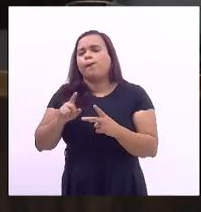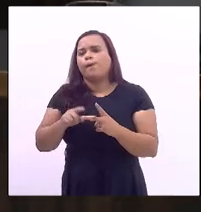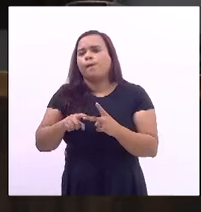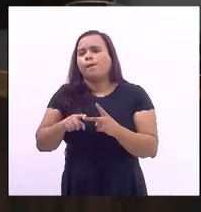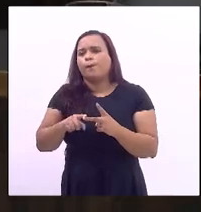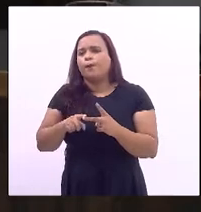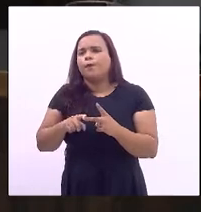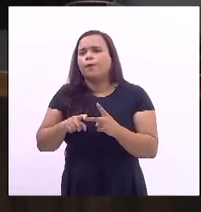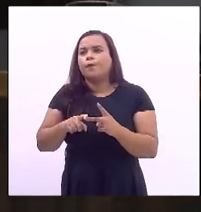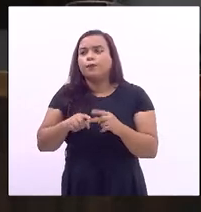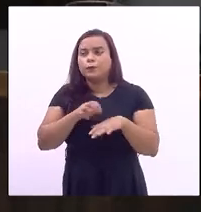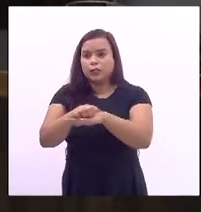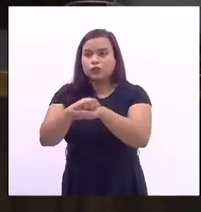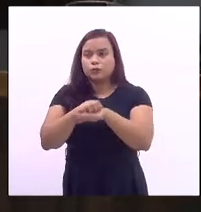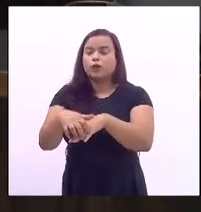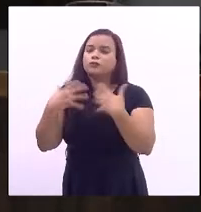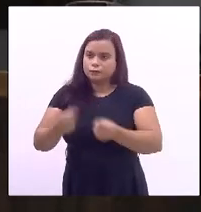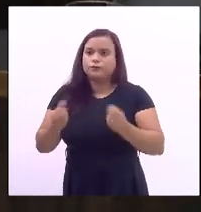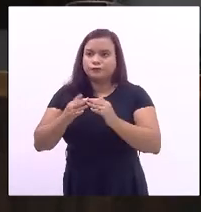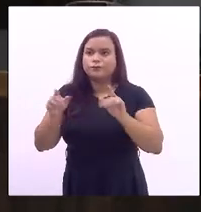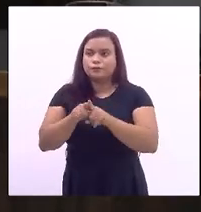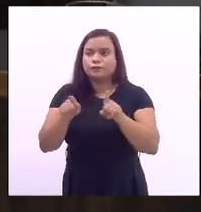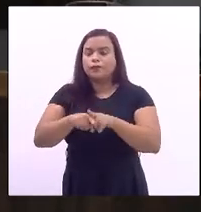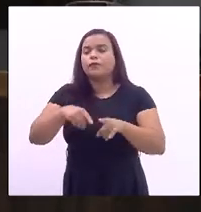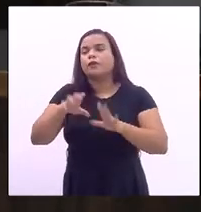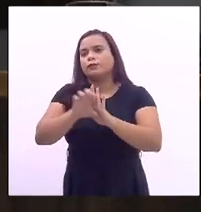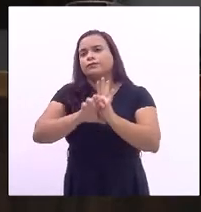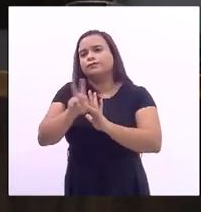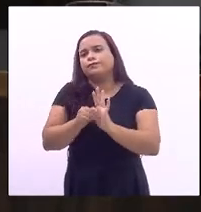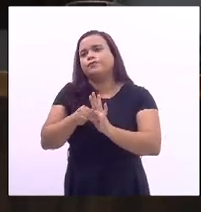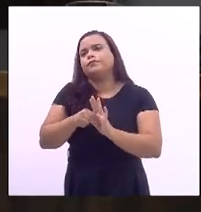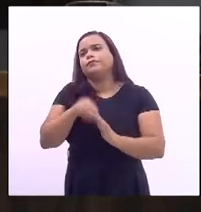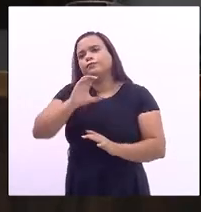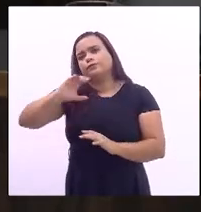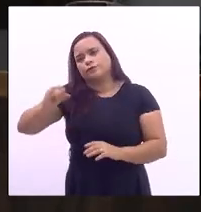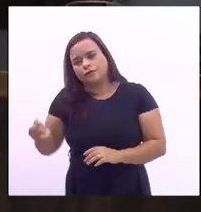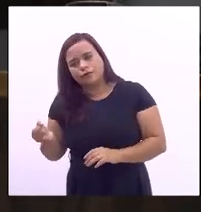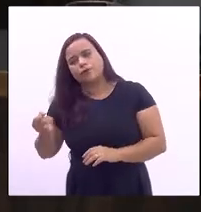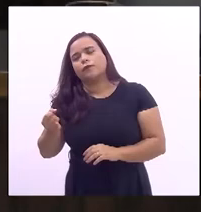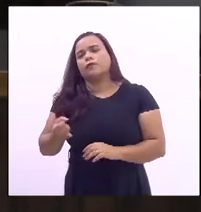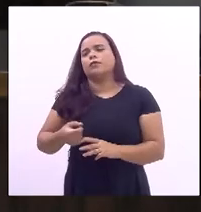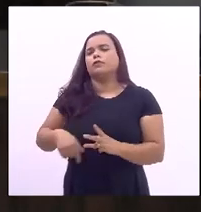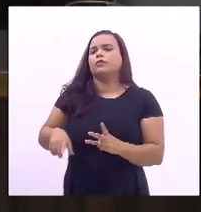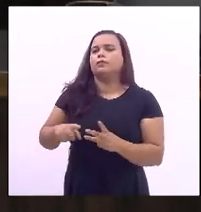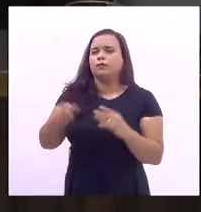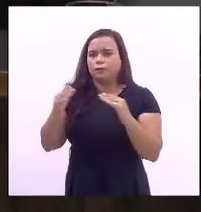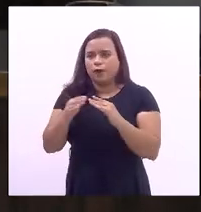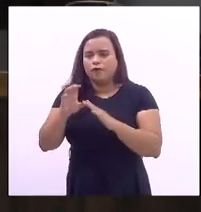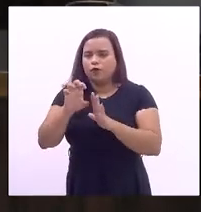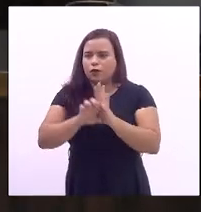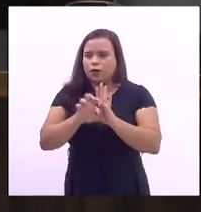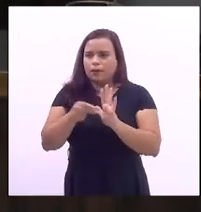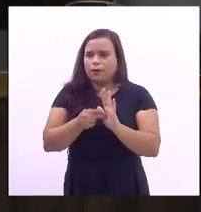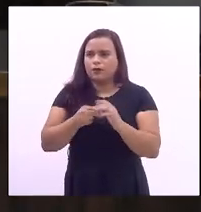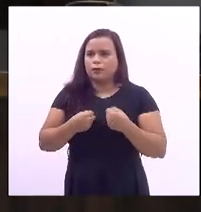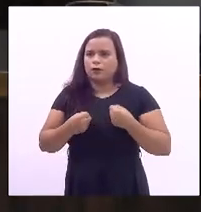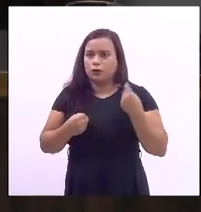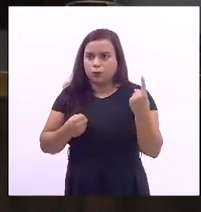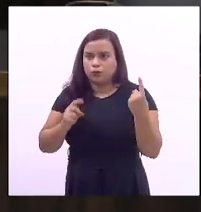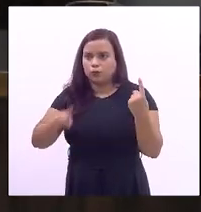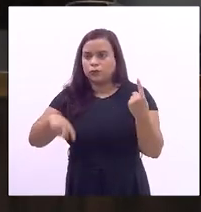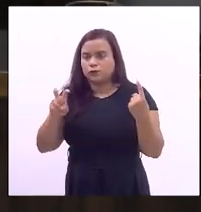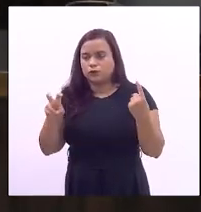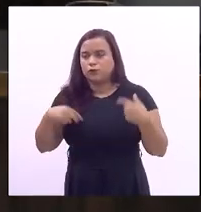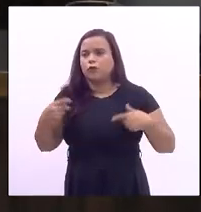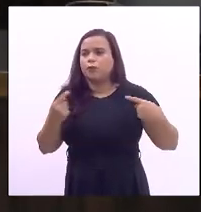novos pareceres das emendas de plenário e das comissões condição Justiça favoráveis emendas nº 11 e